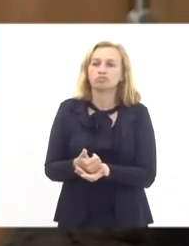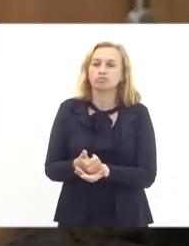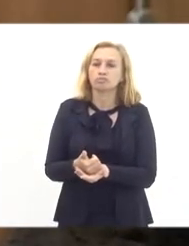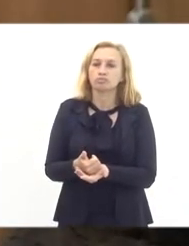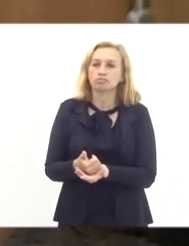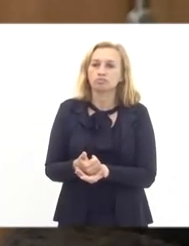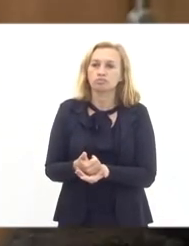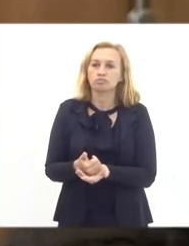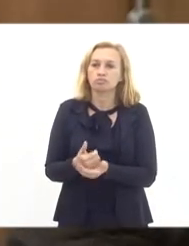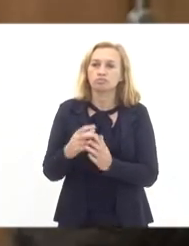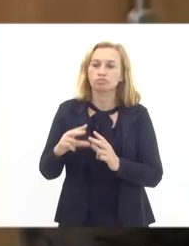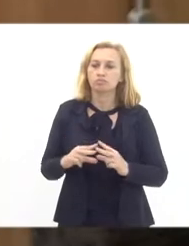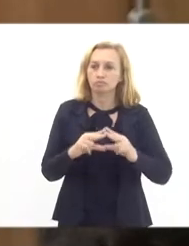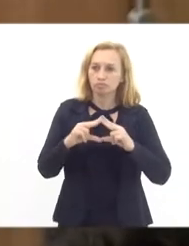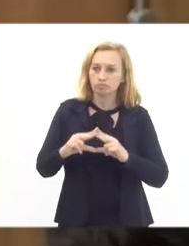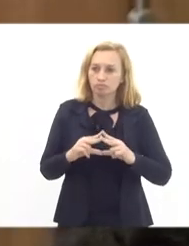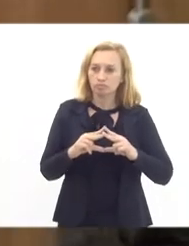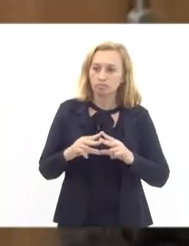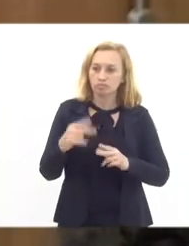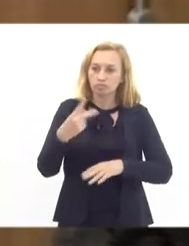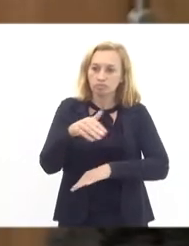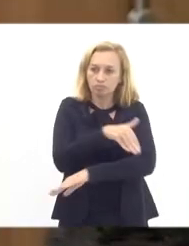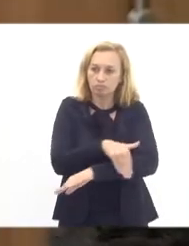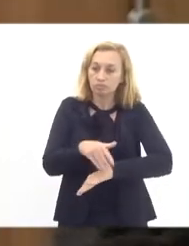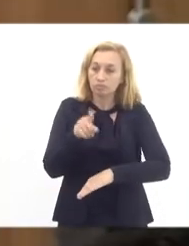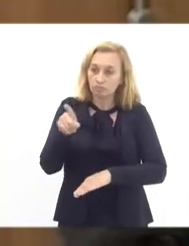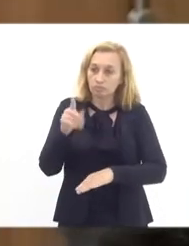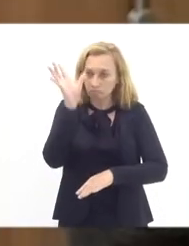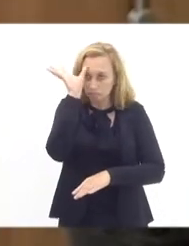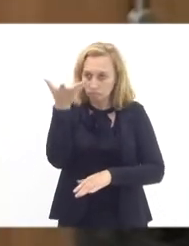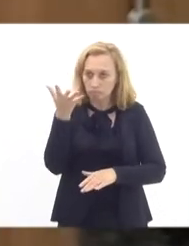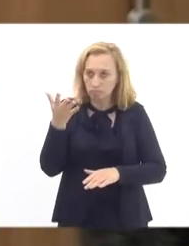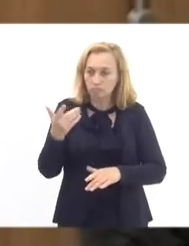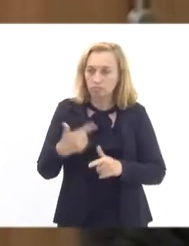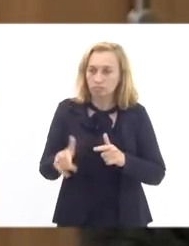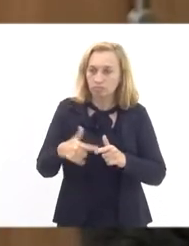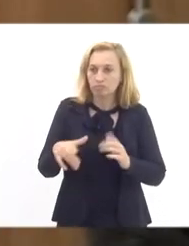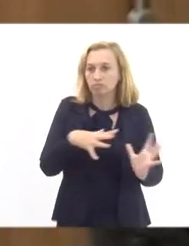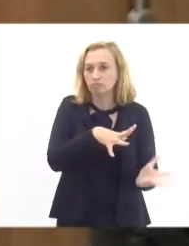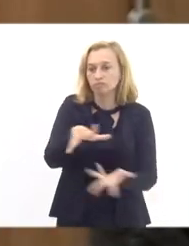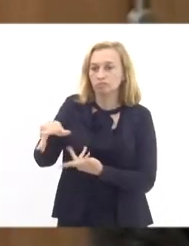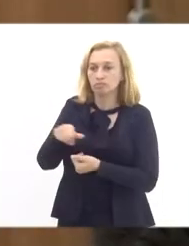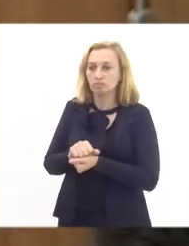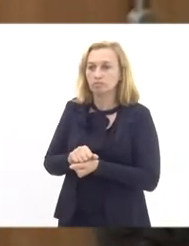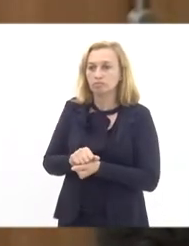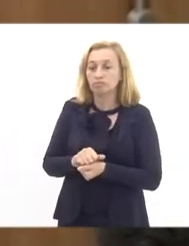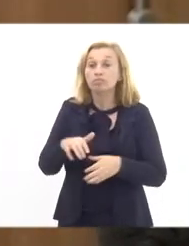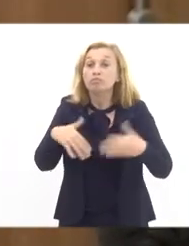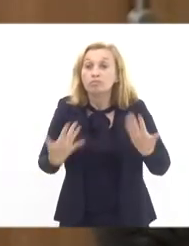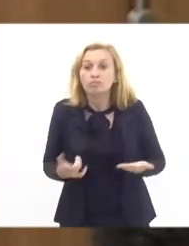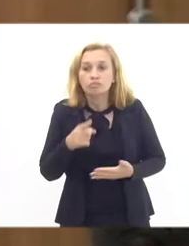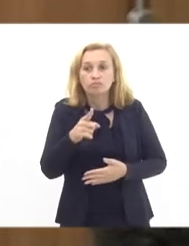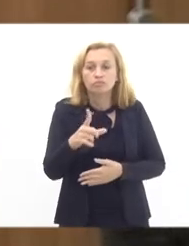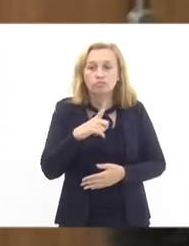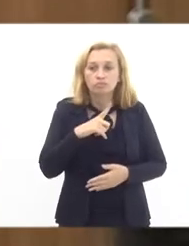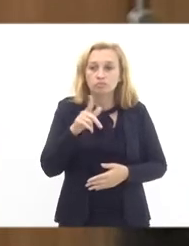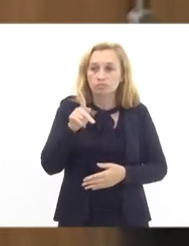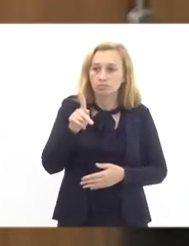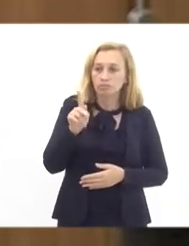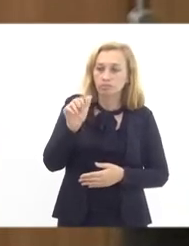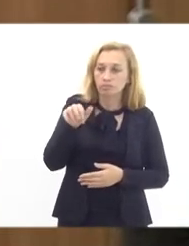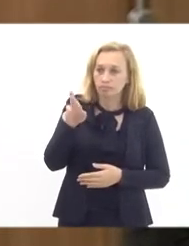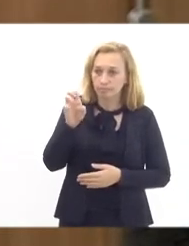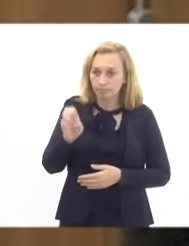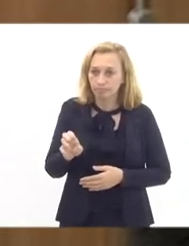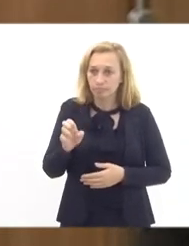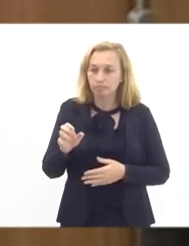coleta de reciclagem para a tua rua, você está resolvendo o problema do mundo. E quando você tem um parque que nem esse, em que